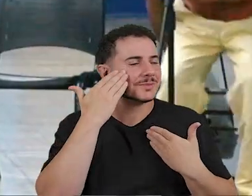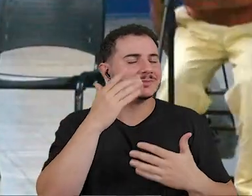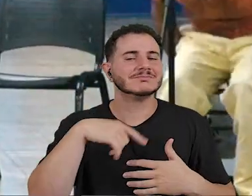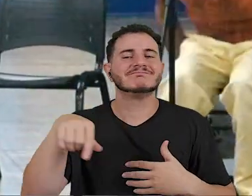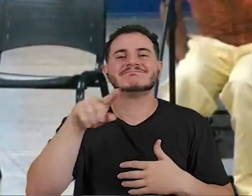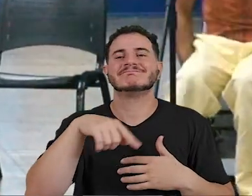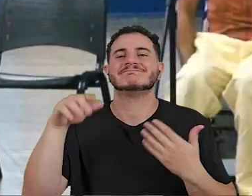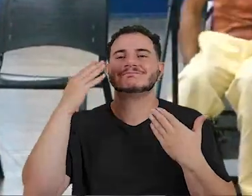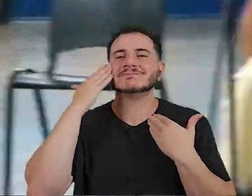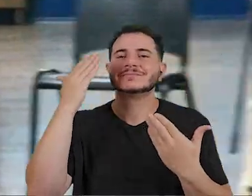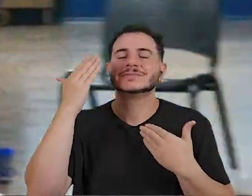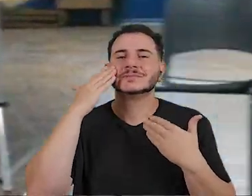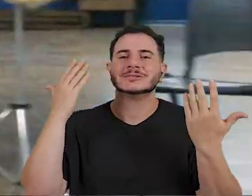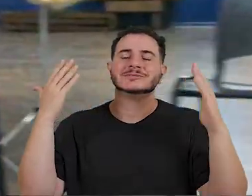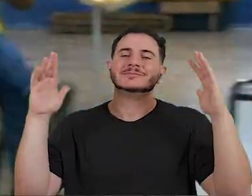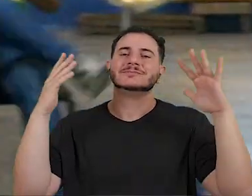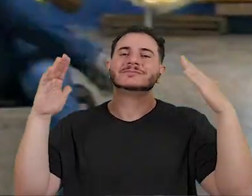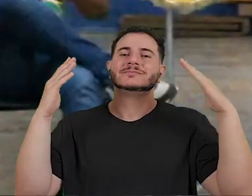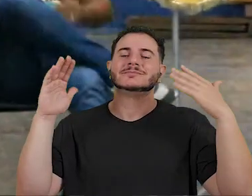Obrigado.